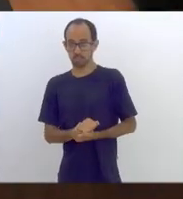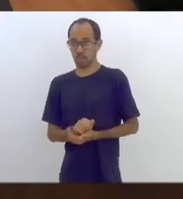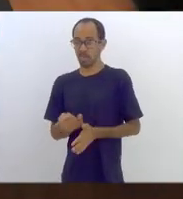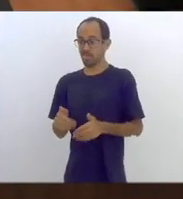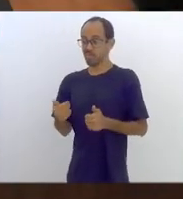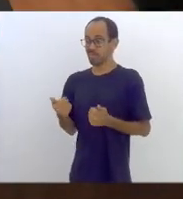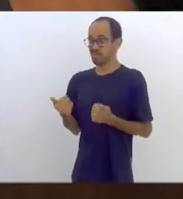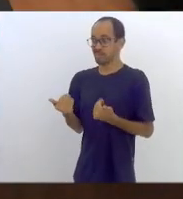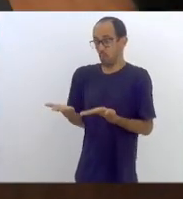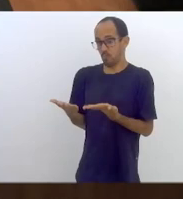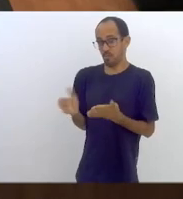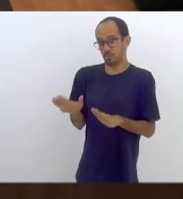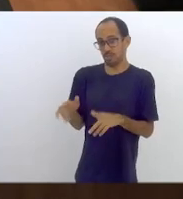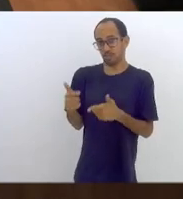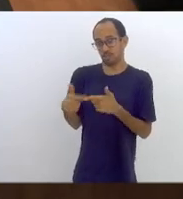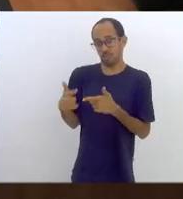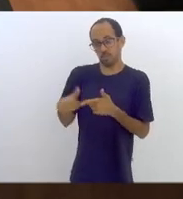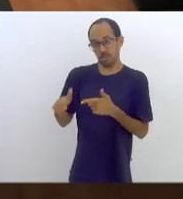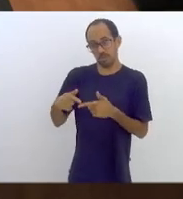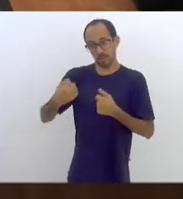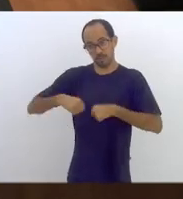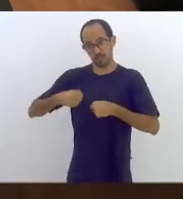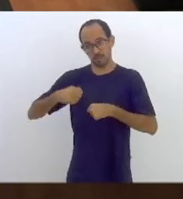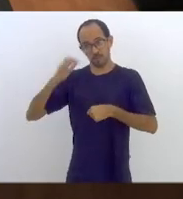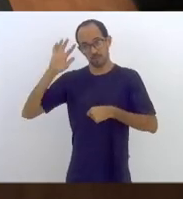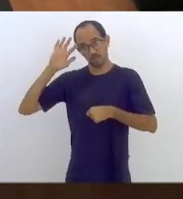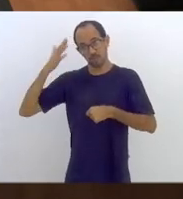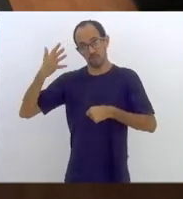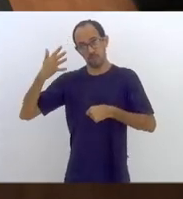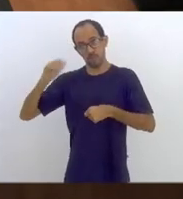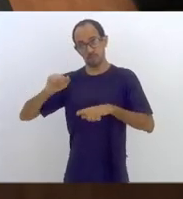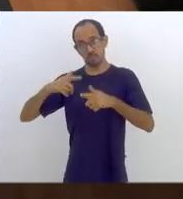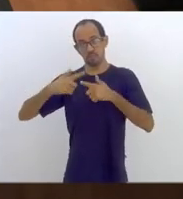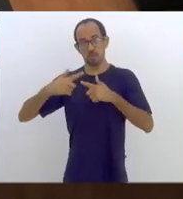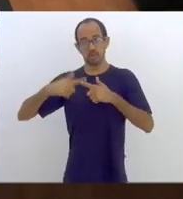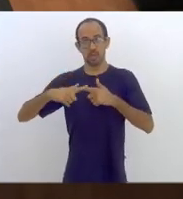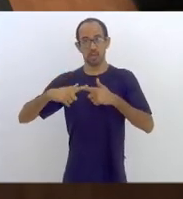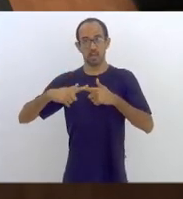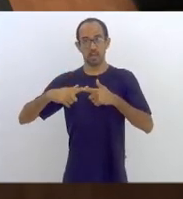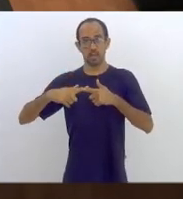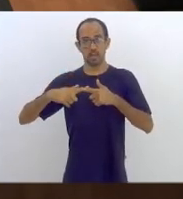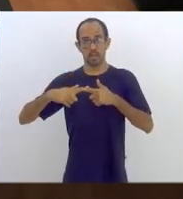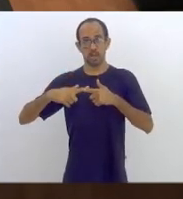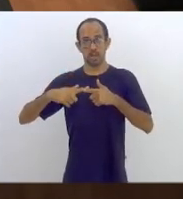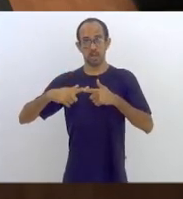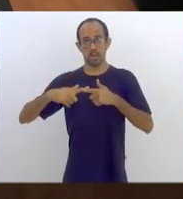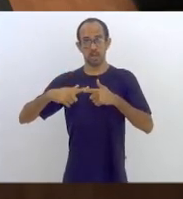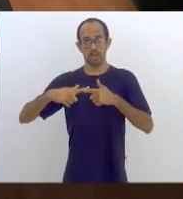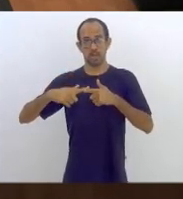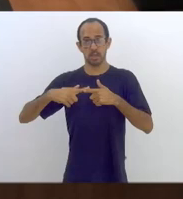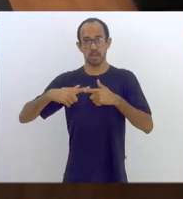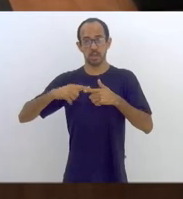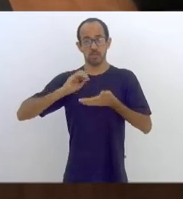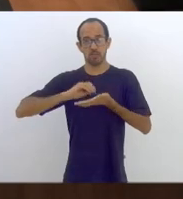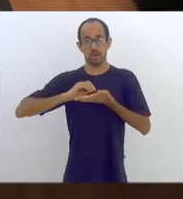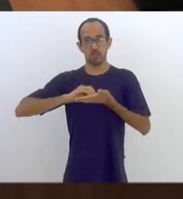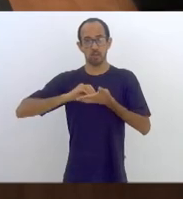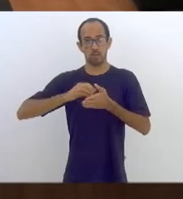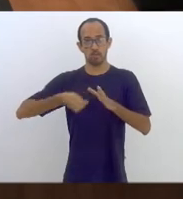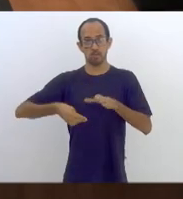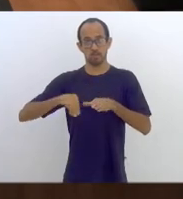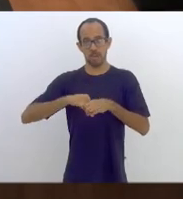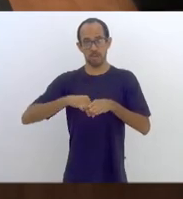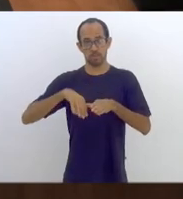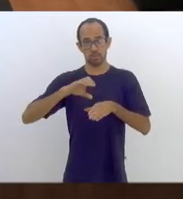mas tinha um problema a pessoa resolver né porque tava faltando um membro na ccj